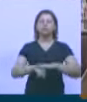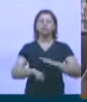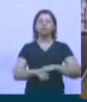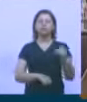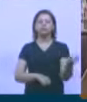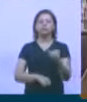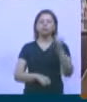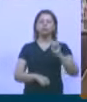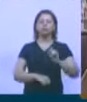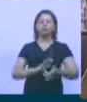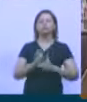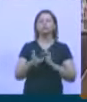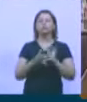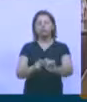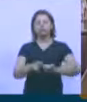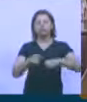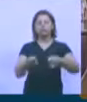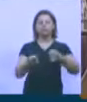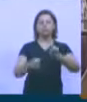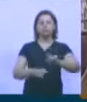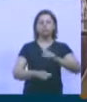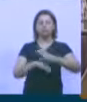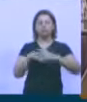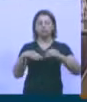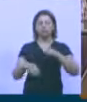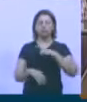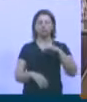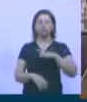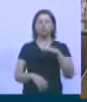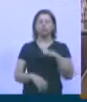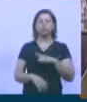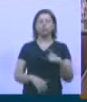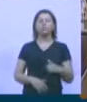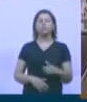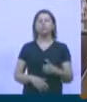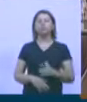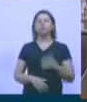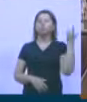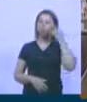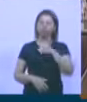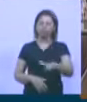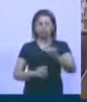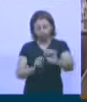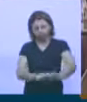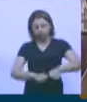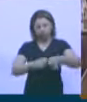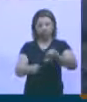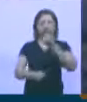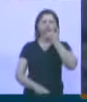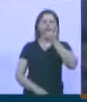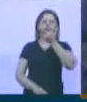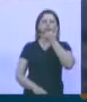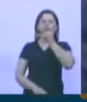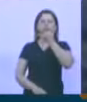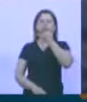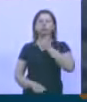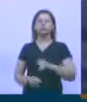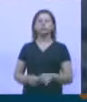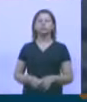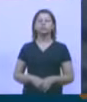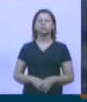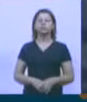que o Senhor nos oferece é a cura de ter a condição de perdoar. And that results only